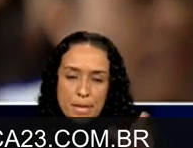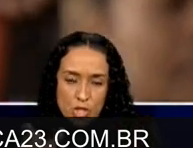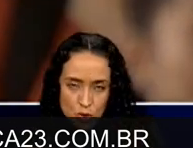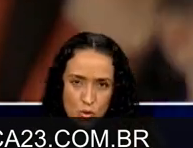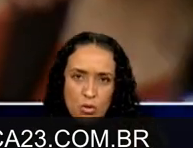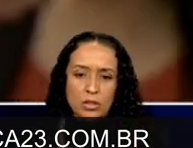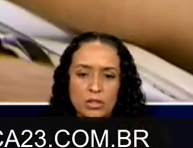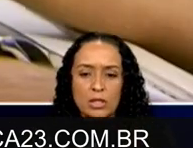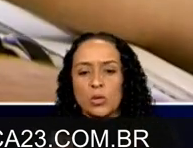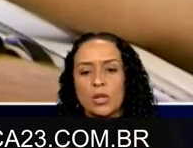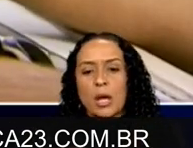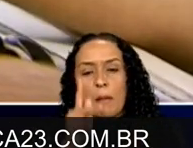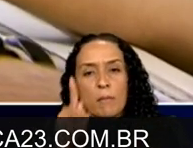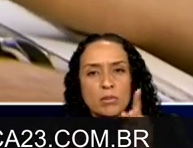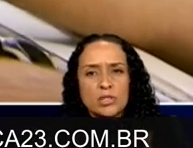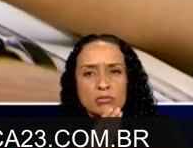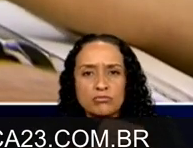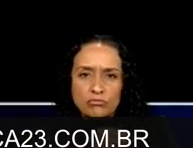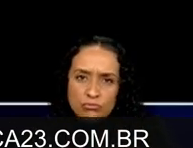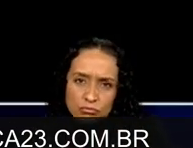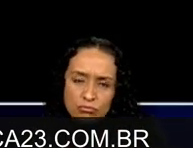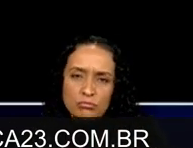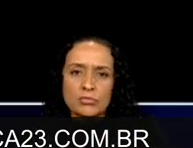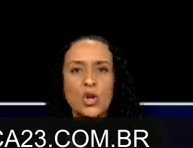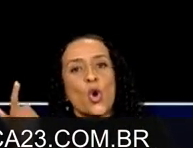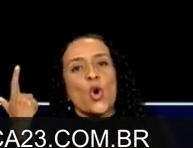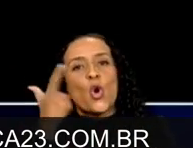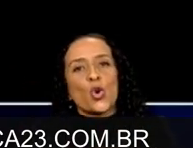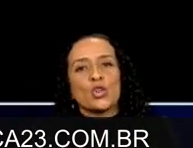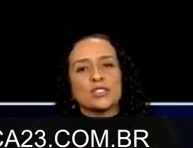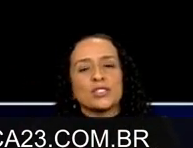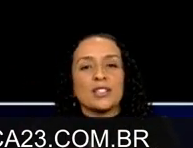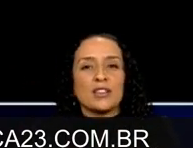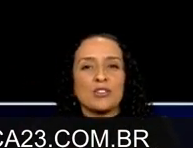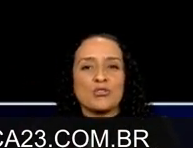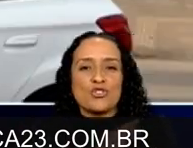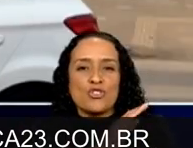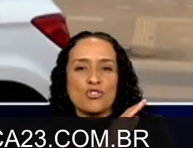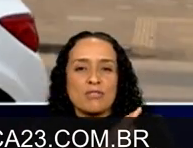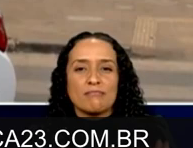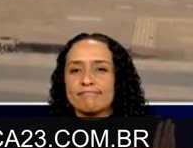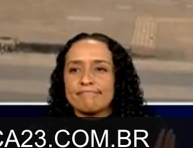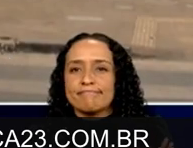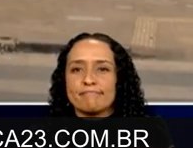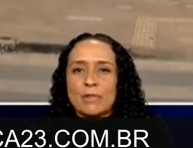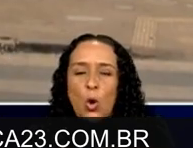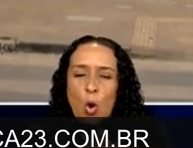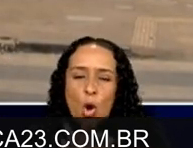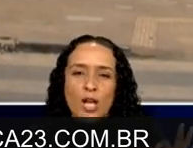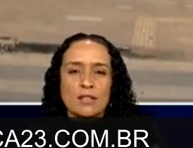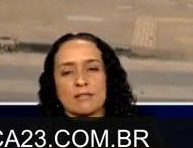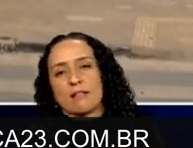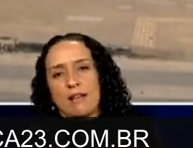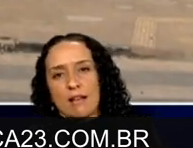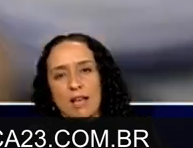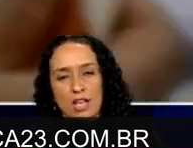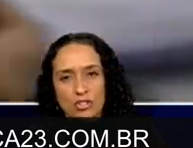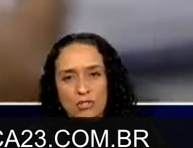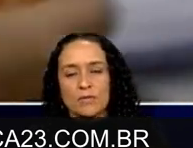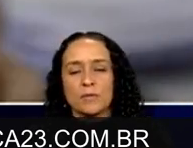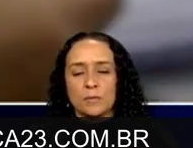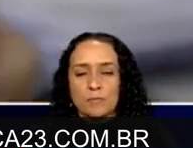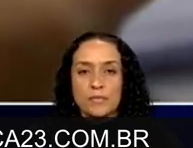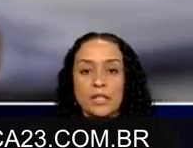na condição de população vulnerável saísse da inadimplência. Esse era um público que era foco desse